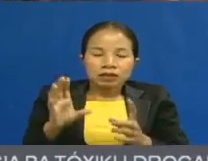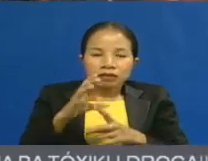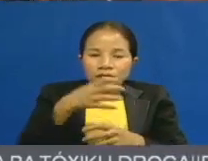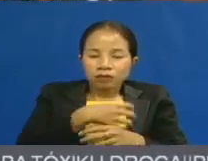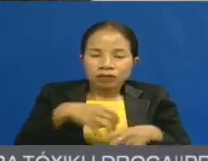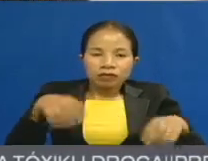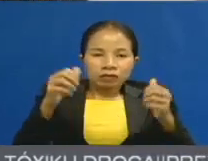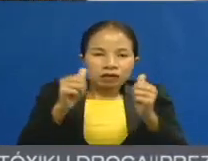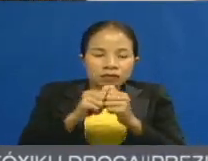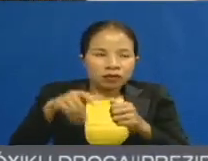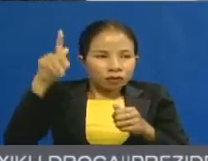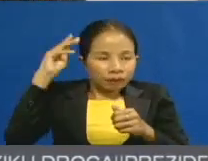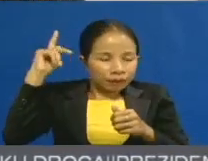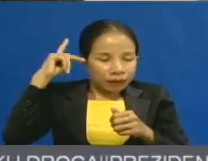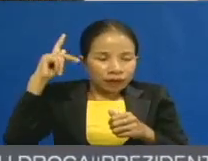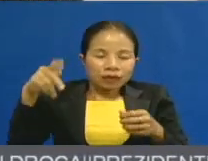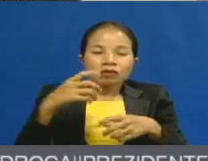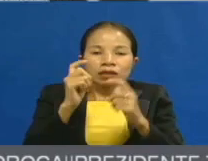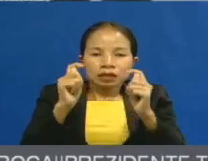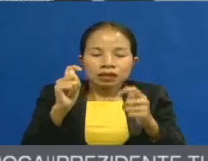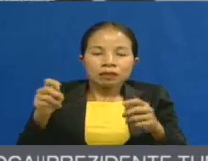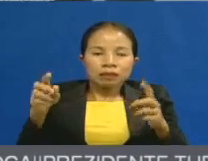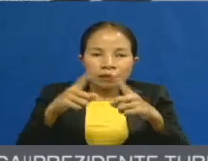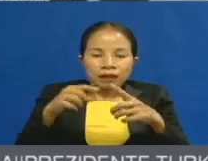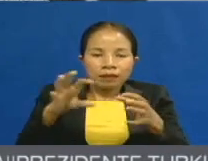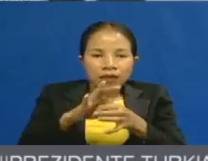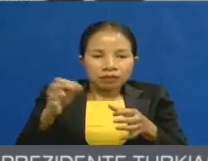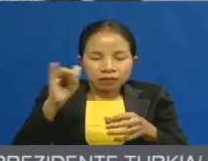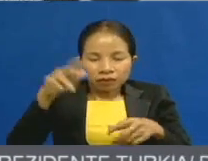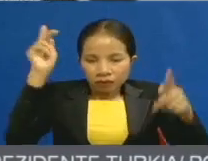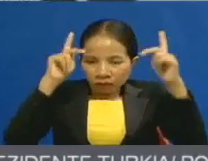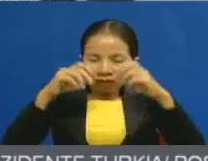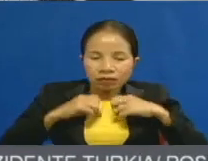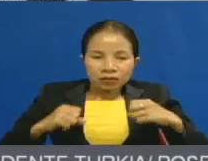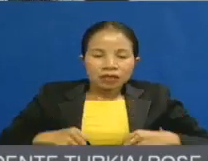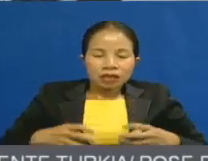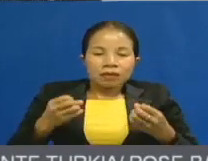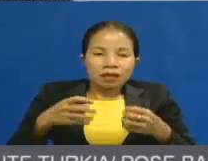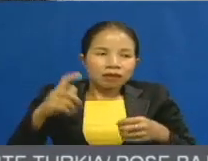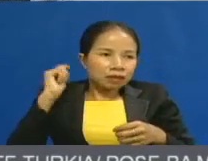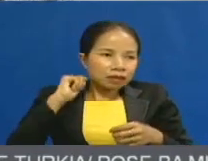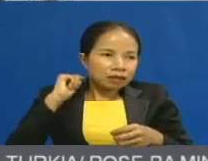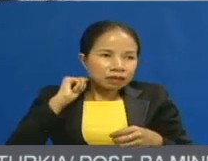o pradet, onde halau consulta para membro sirané. Problema de saúde, maioria maca colesterol, tensão.